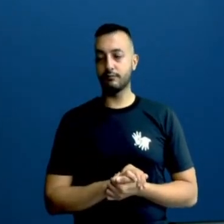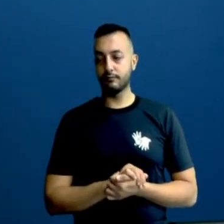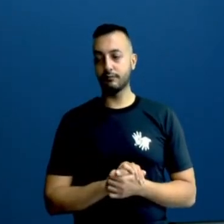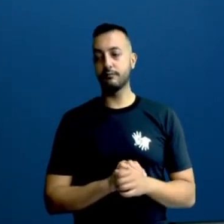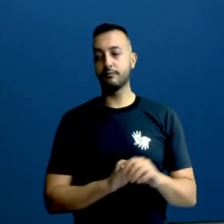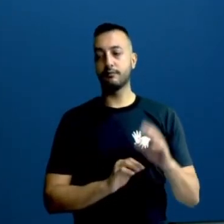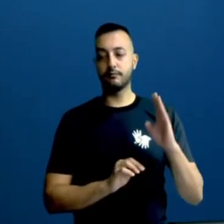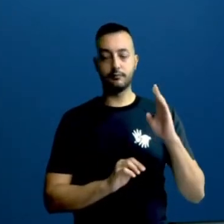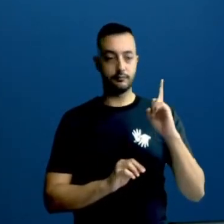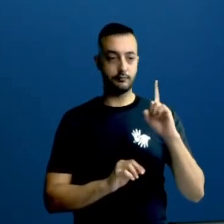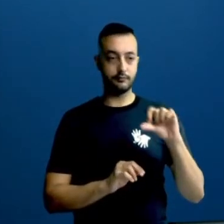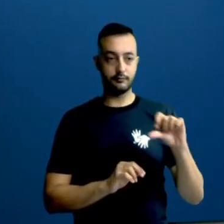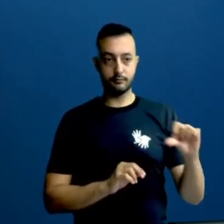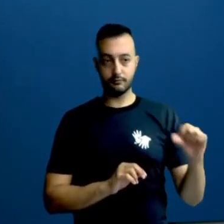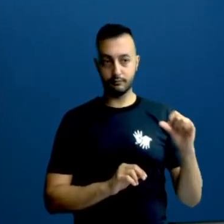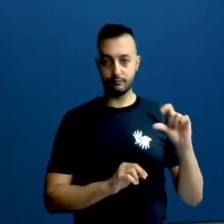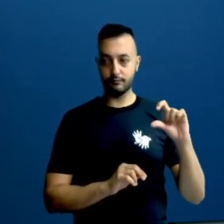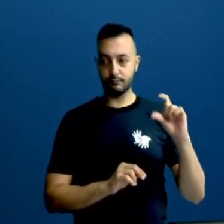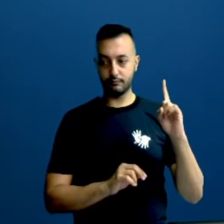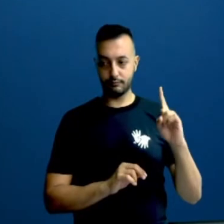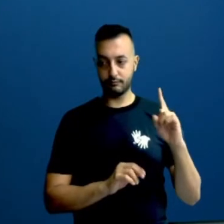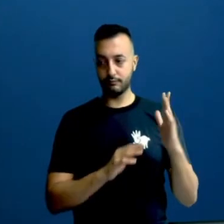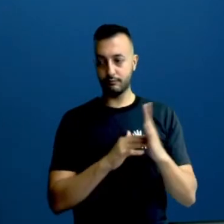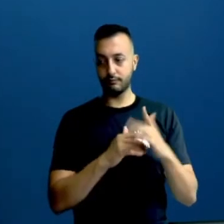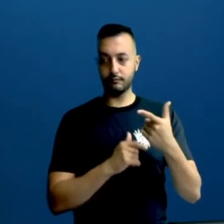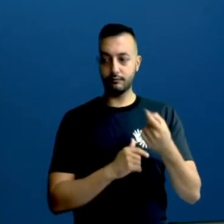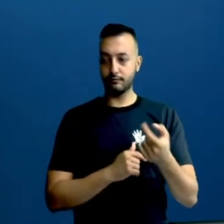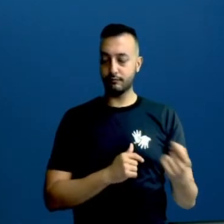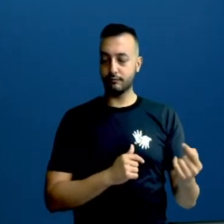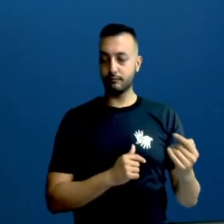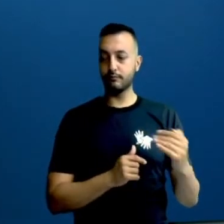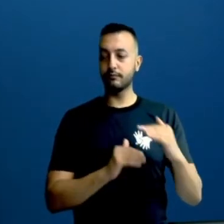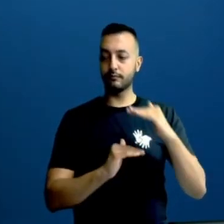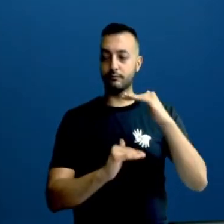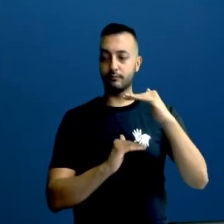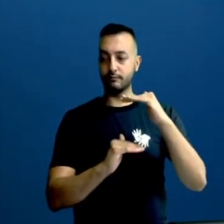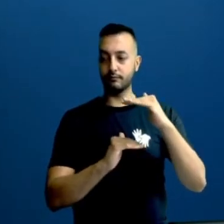em 1991 e 2000, houve um aumento de